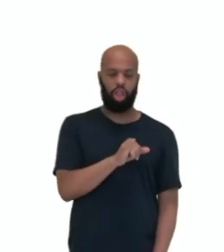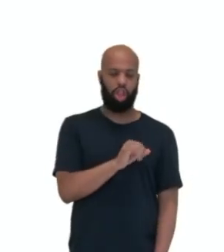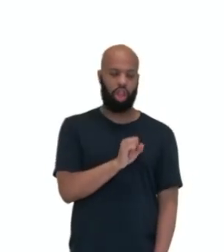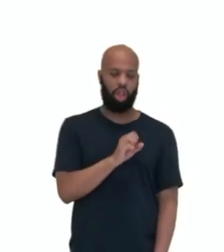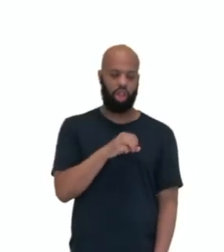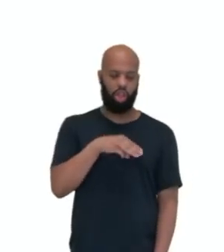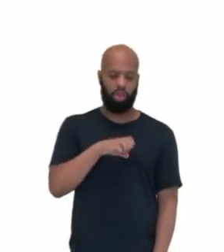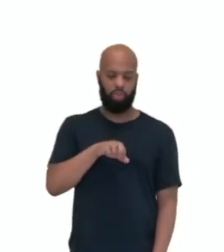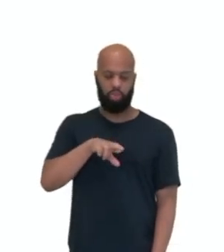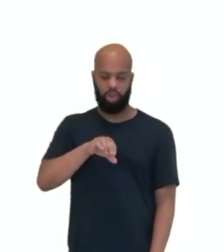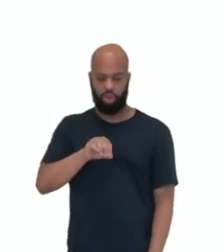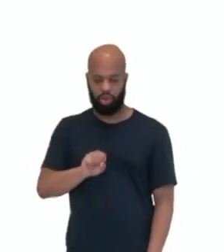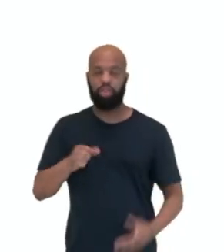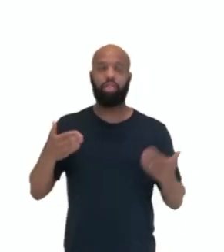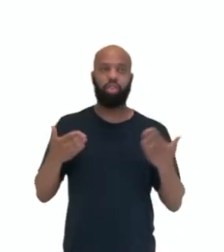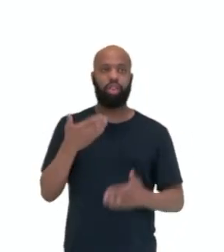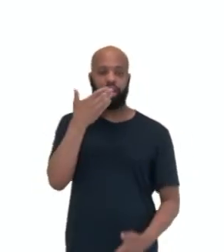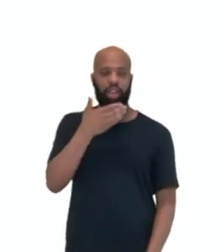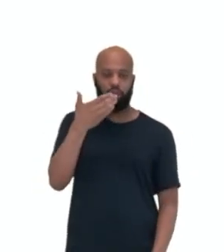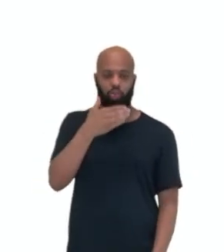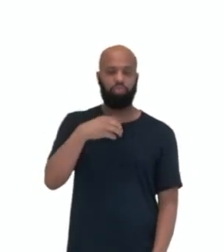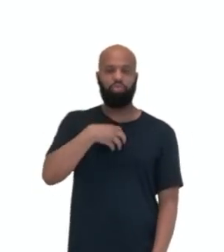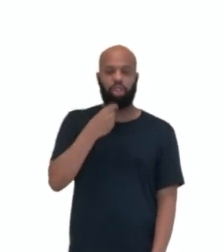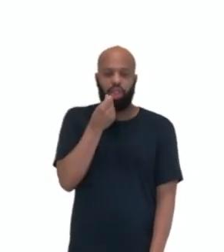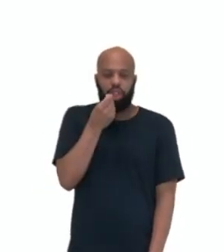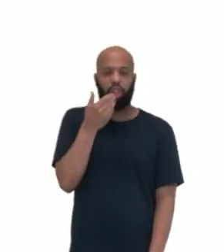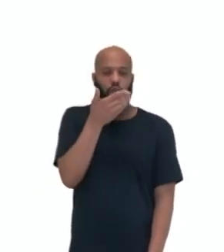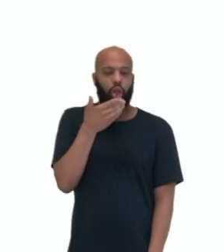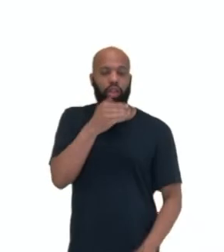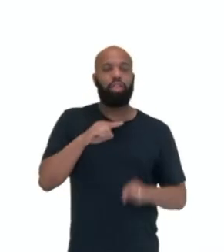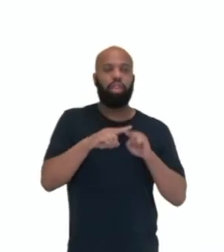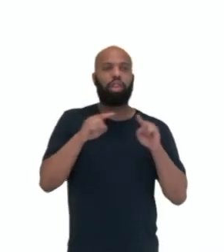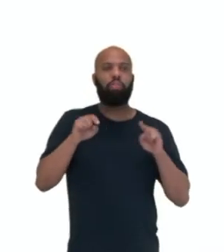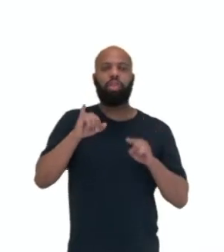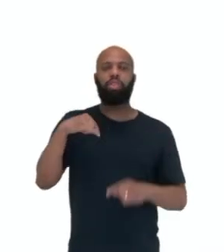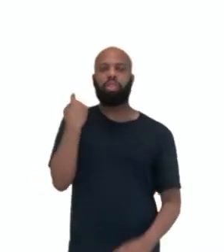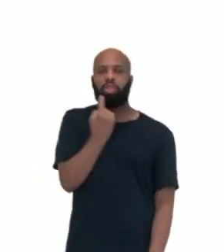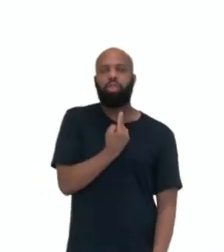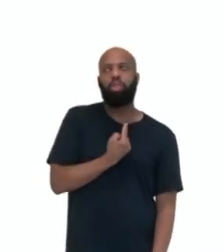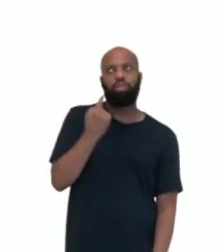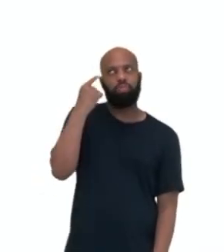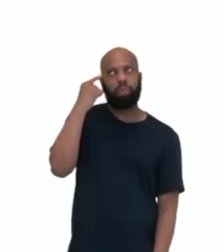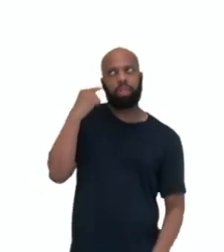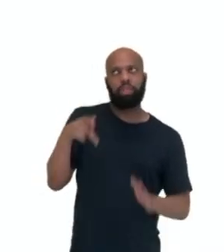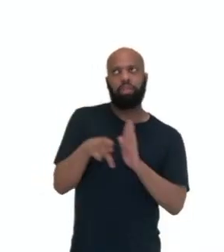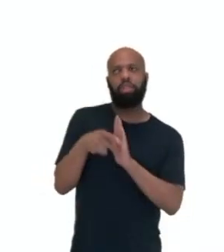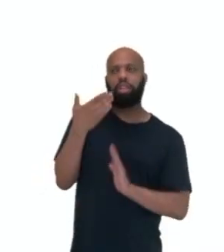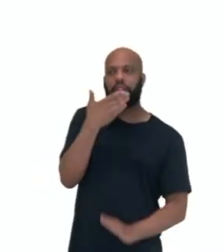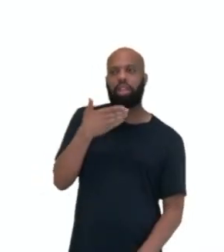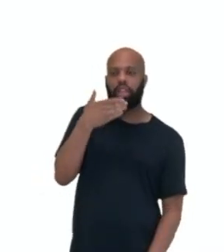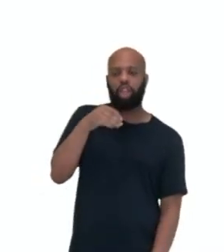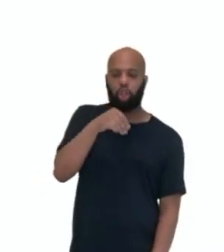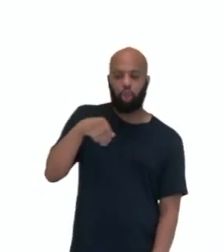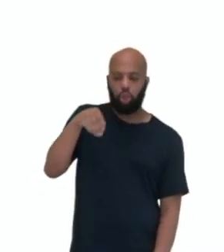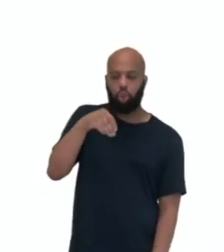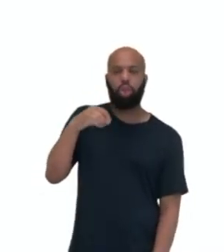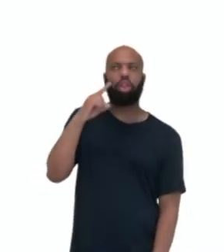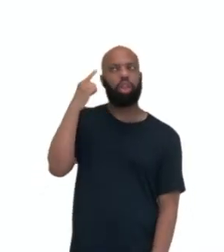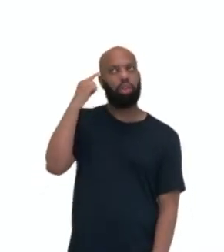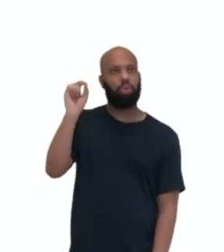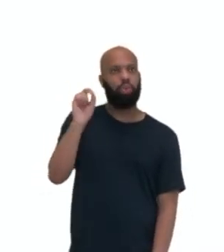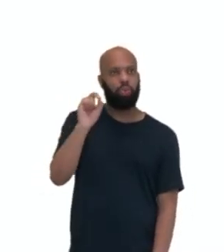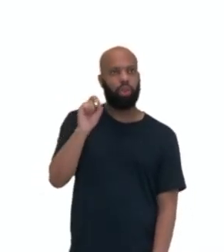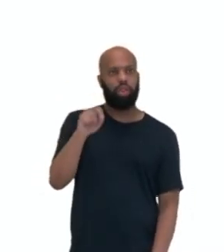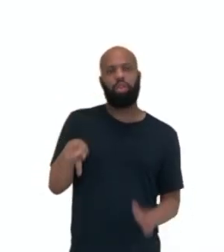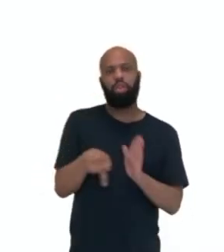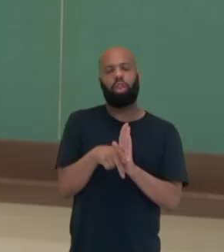esses açúcares apresentam sabor doce. Porém, quando nós pensamos em açúcar, nós lembramos, claro, do